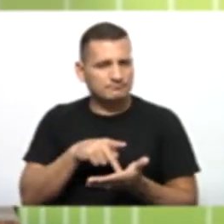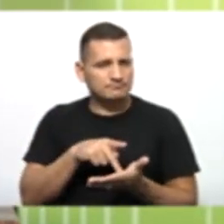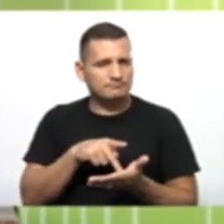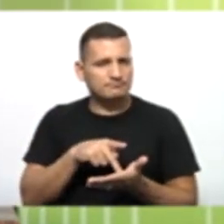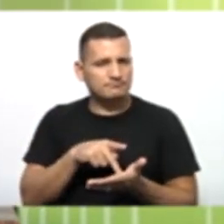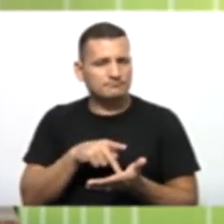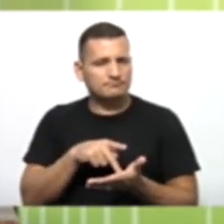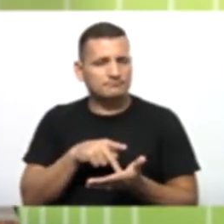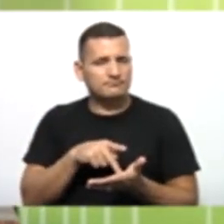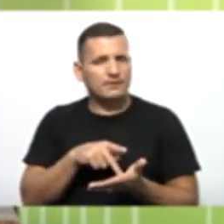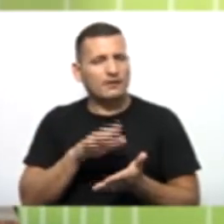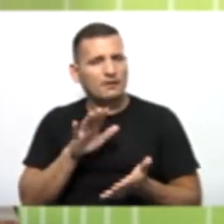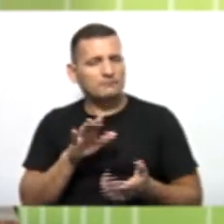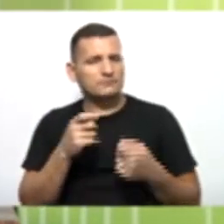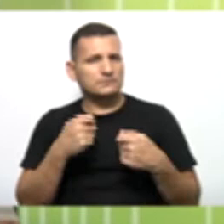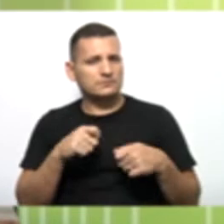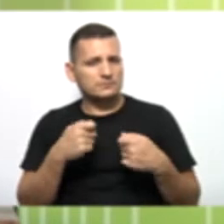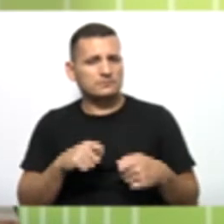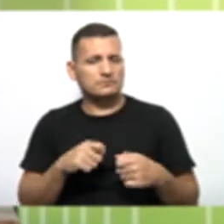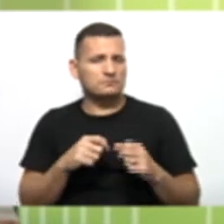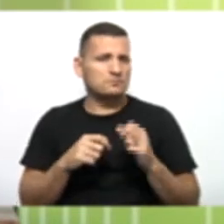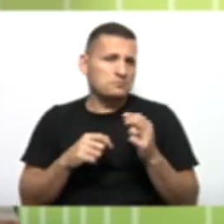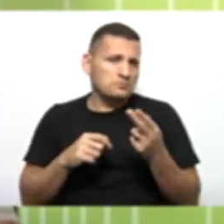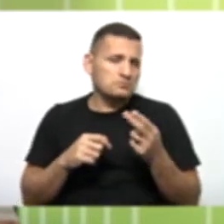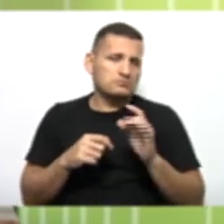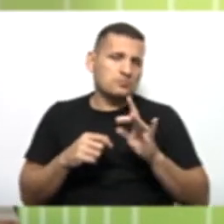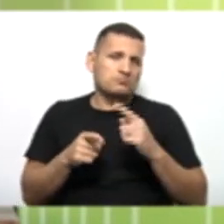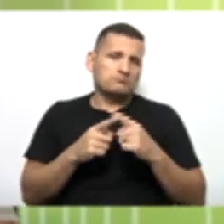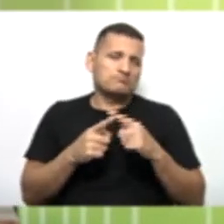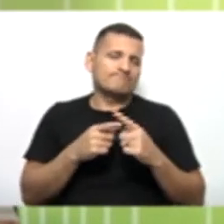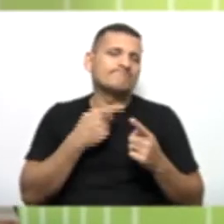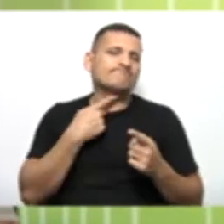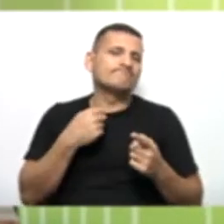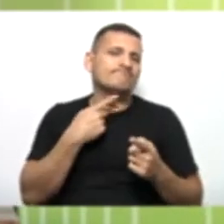são feitas por necessidade ou simplesmente porque desejamos.